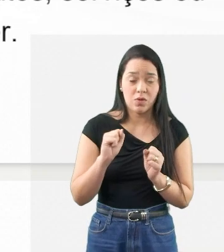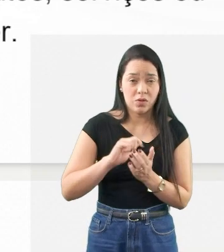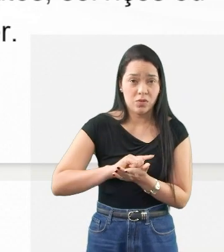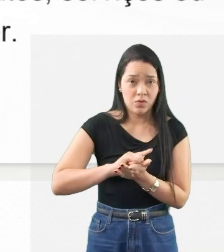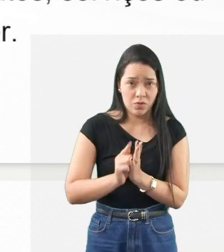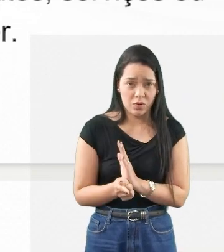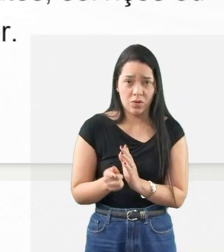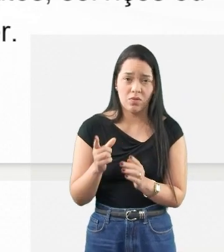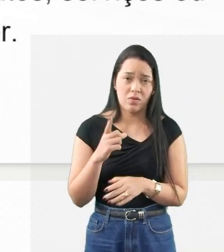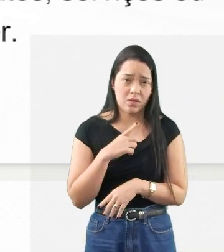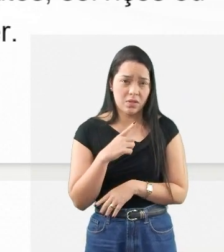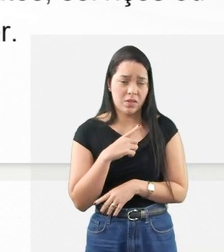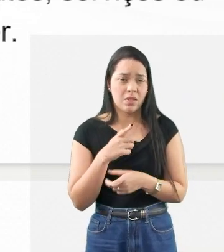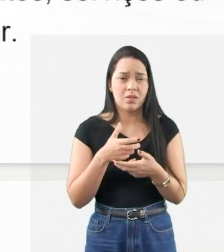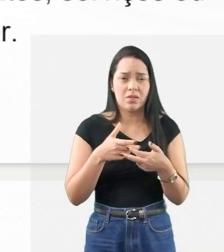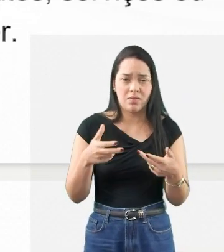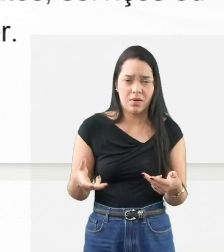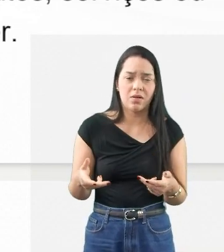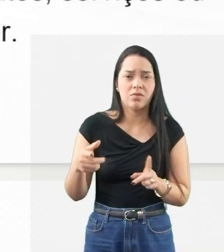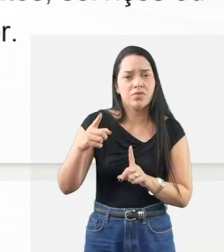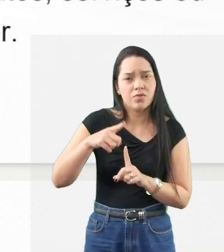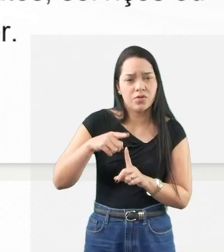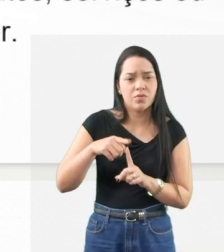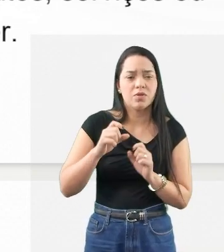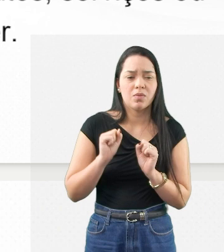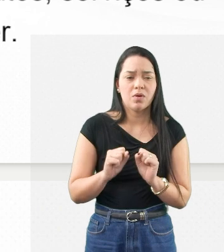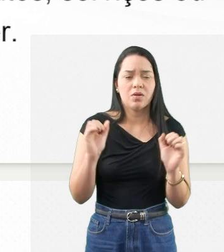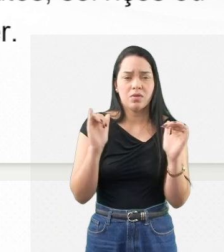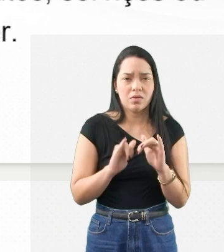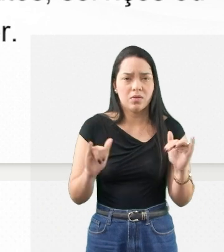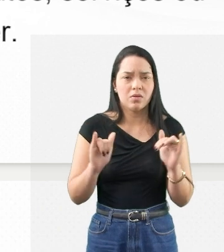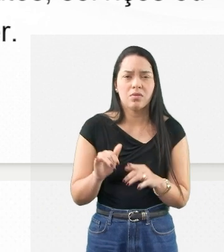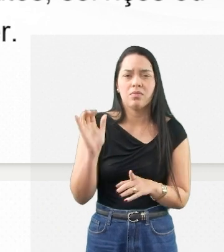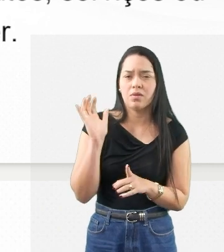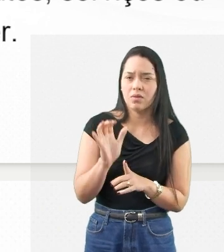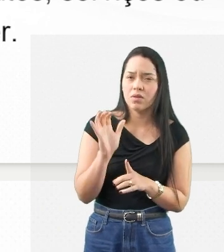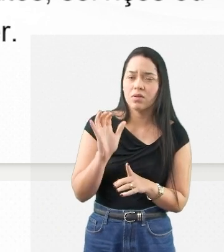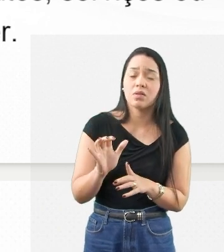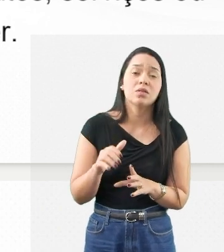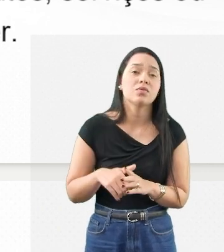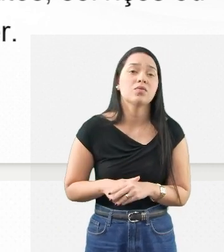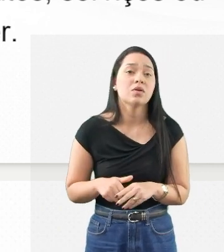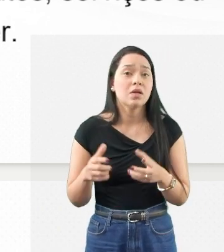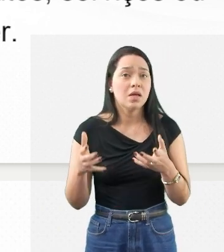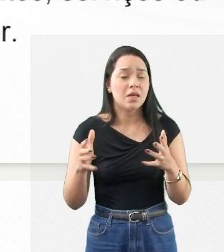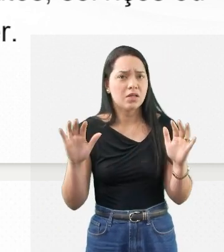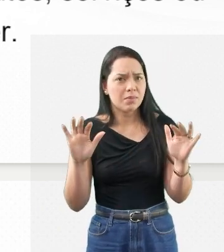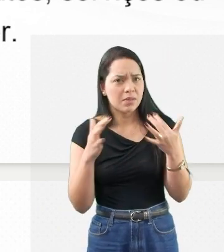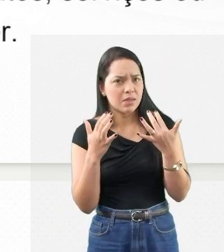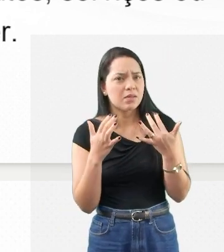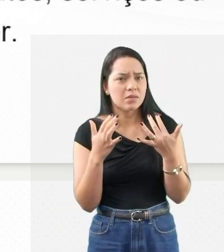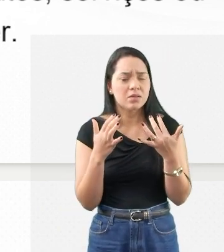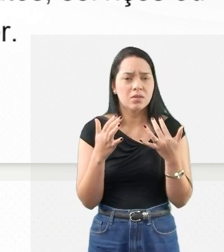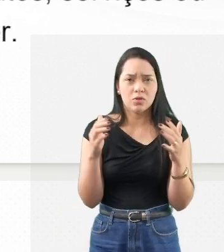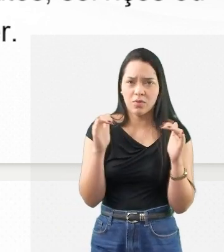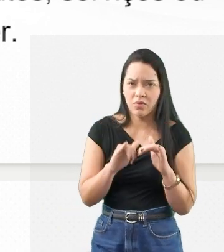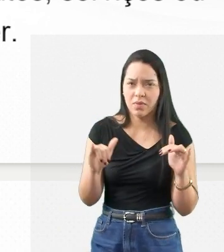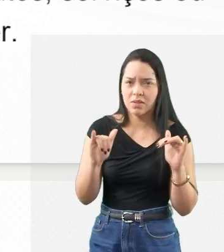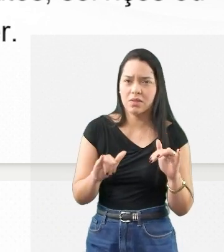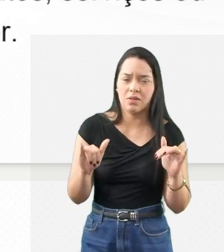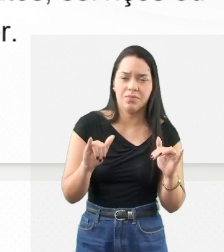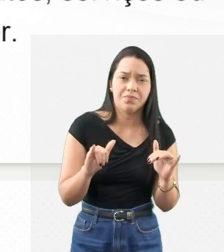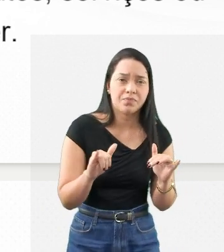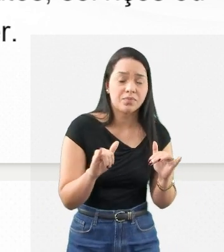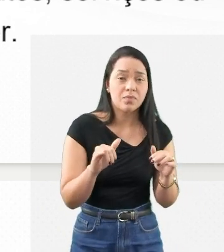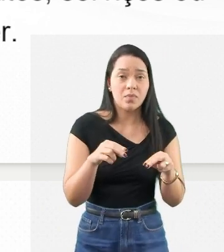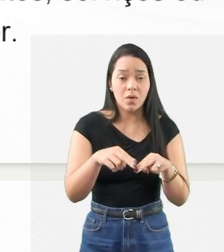textual, que ele tem essas diversas abordagens, que ele pode ser informativo, persuasivo, ele quer chamar a atenção de uma determinada informação. Para